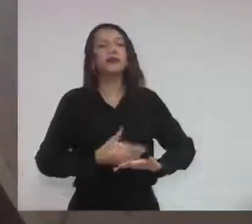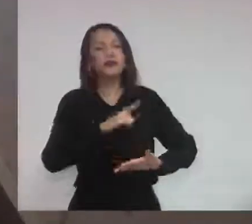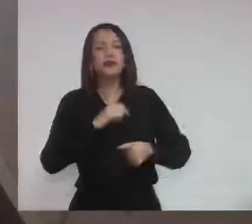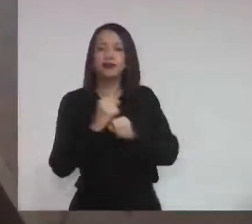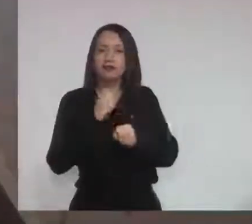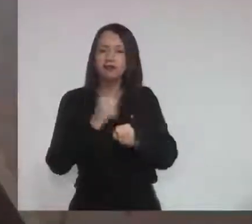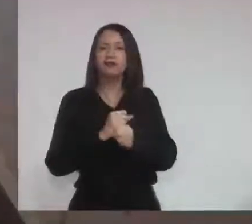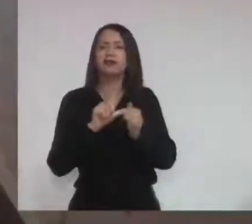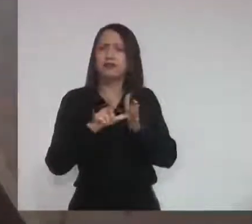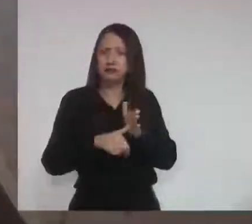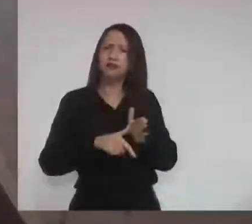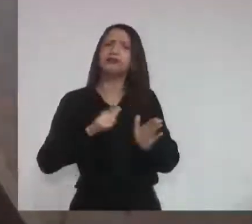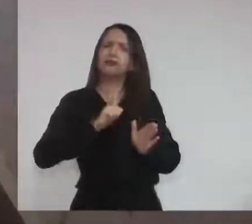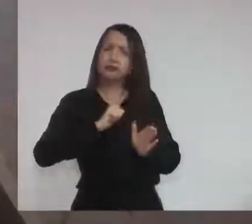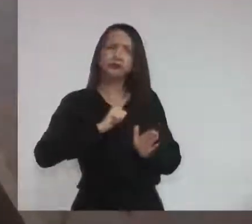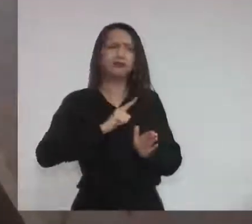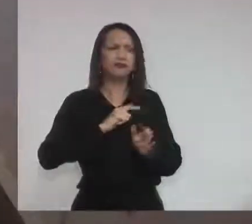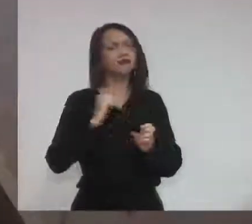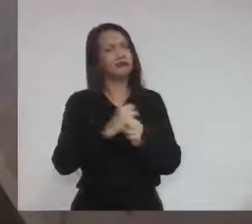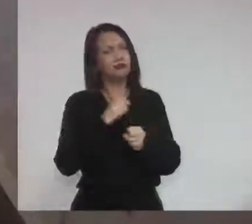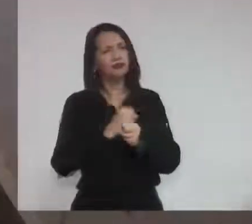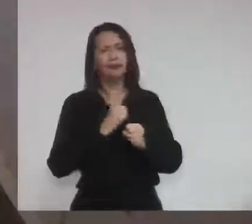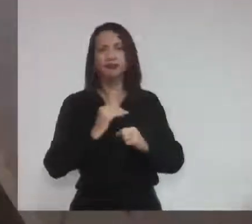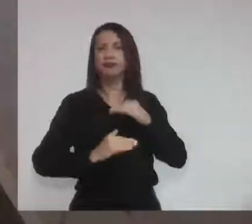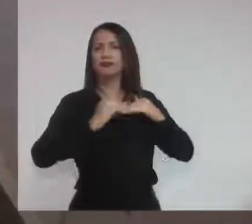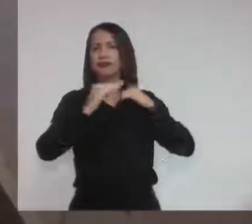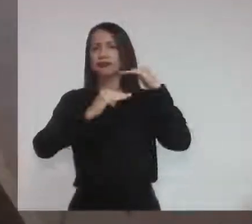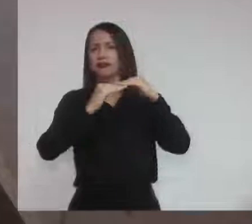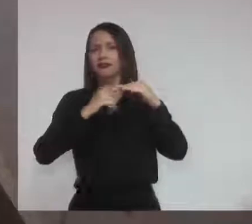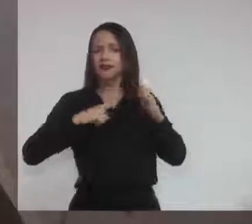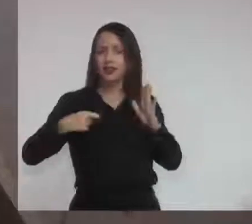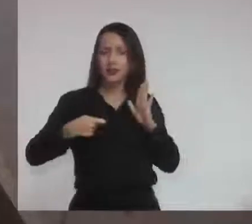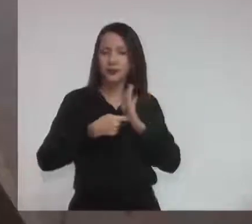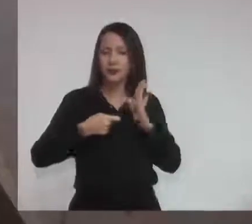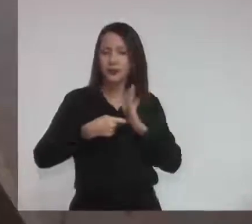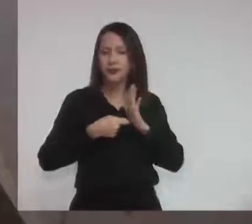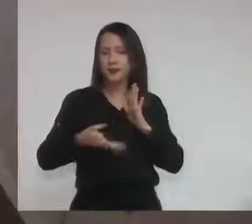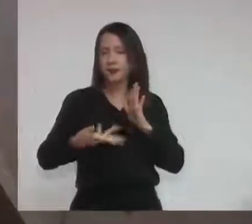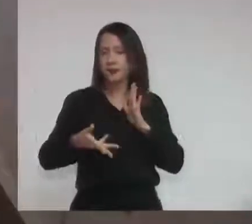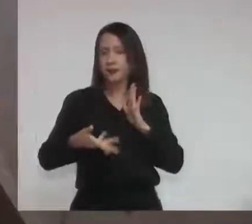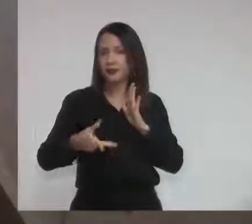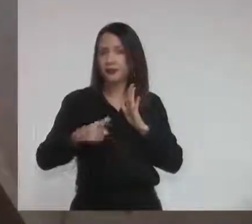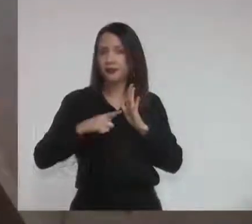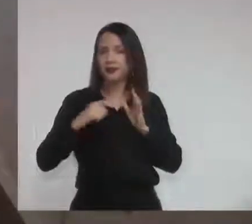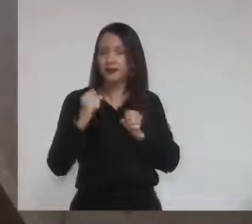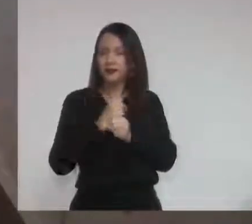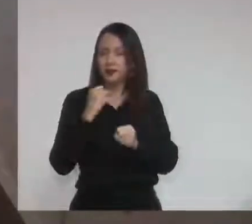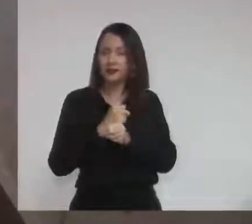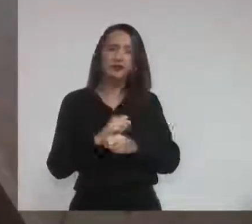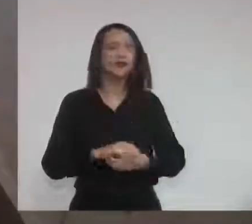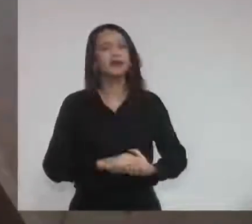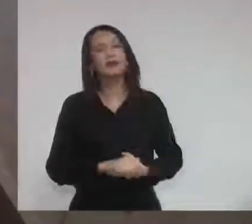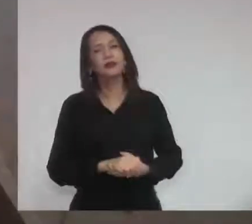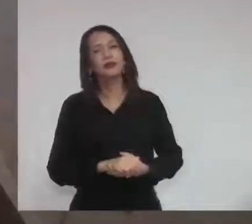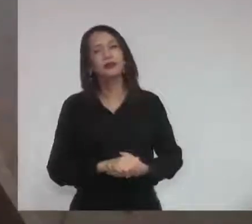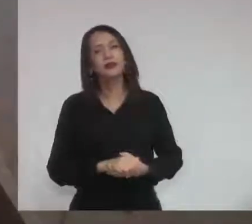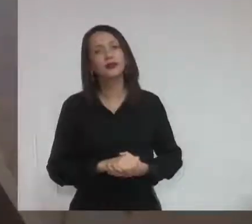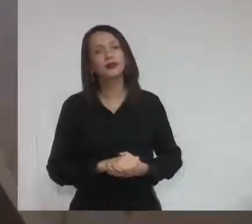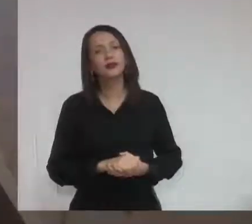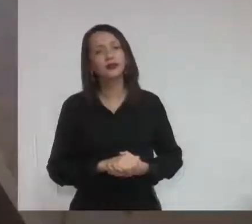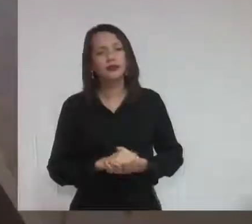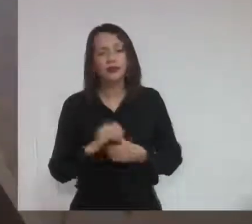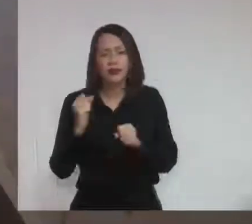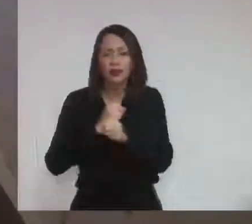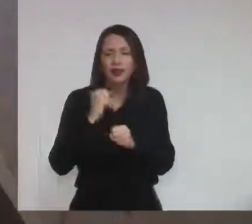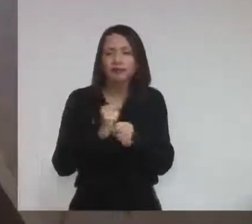sendo construída, é uma obra em andamento que a gente tem, inclusive, cobrado sempre a aceleração dessa obra. E depois tem obras menores, que são feitas,